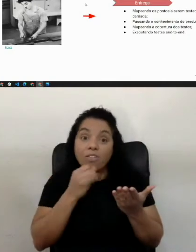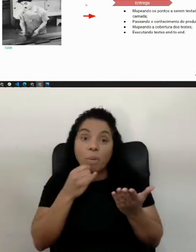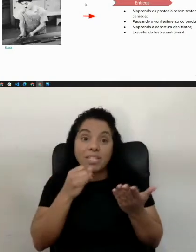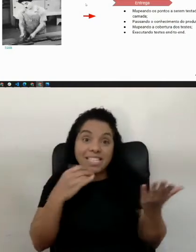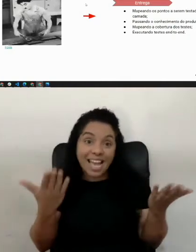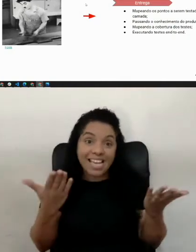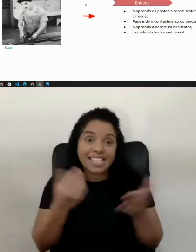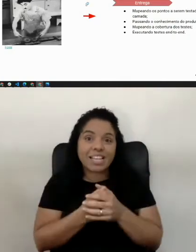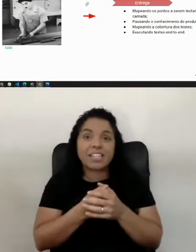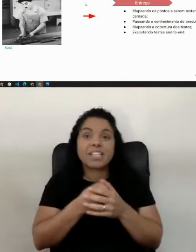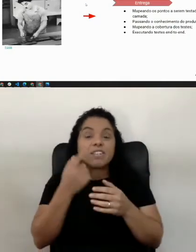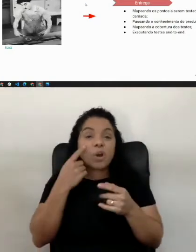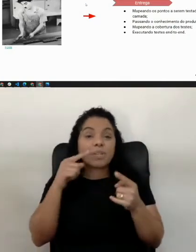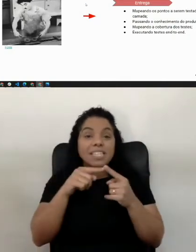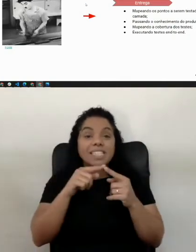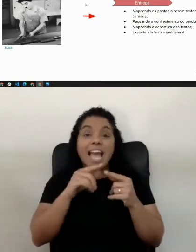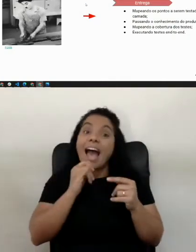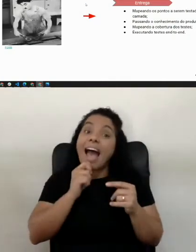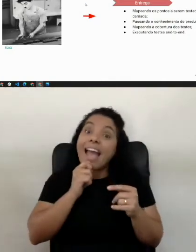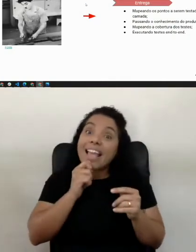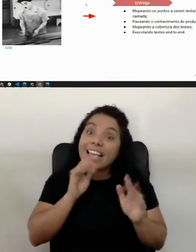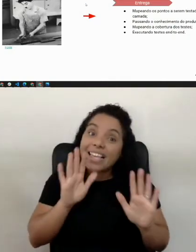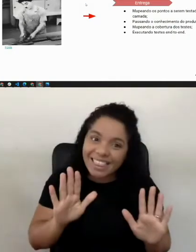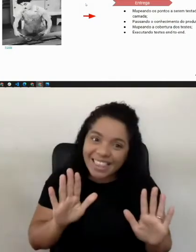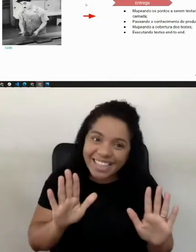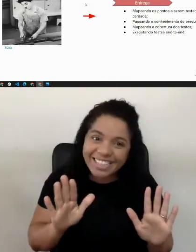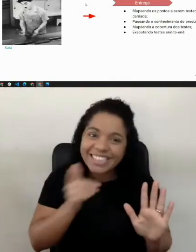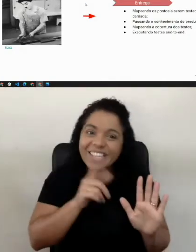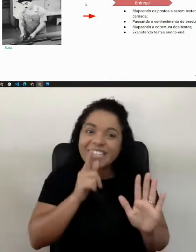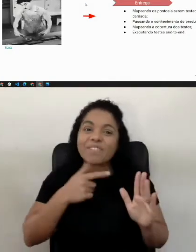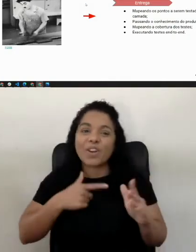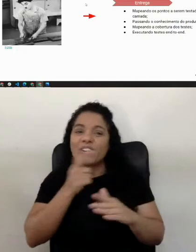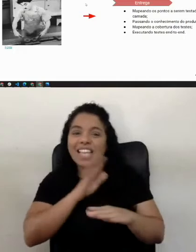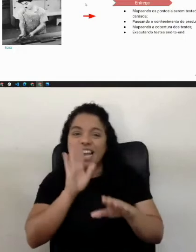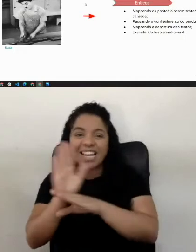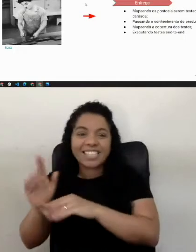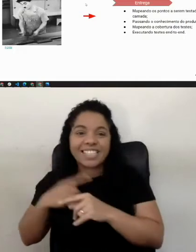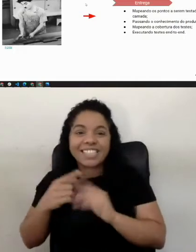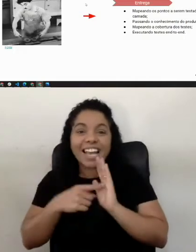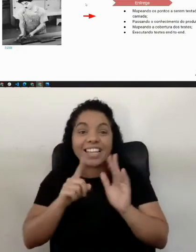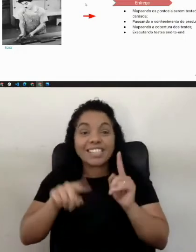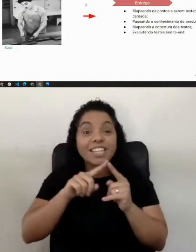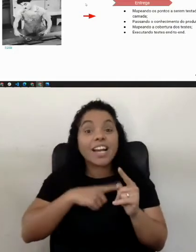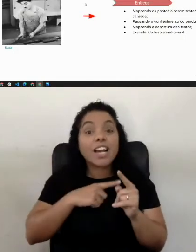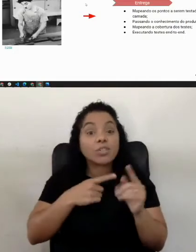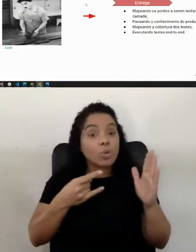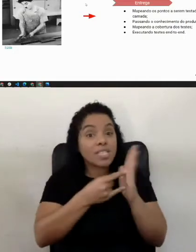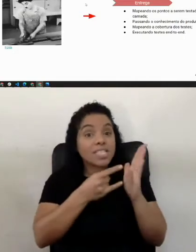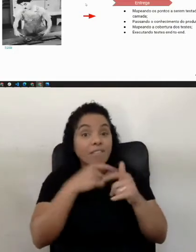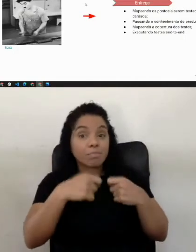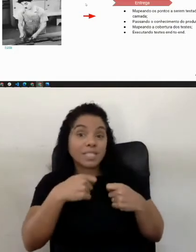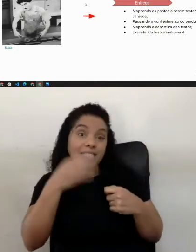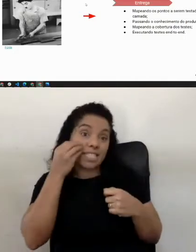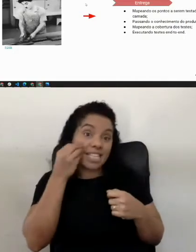ainda, vamos enfatizar o ainda, eu consigo ajudar indicando os devs o que eles precisam testar. O que ele